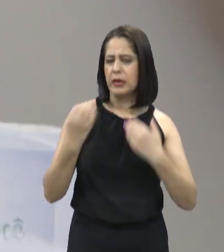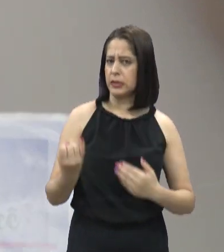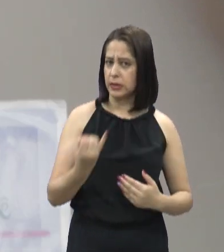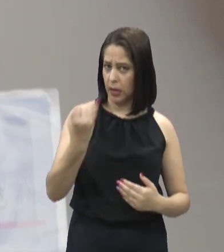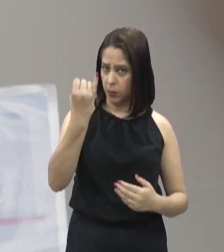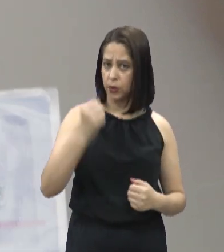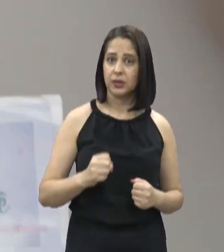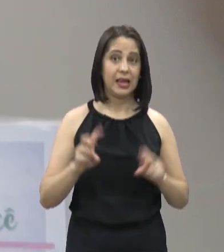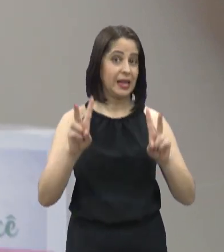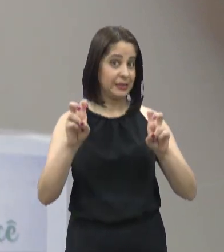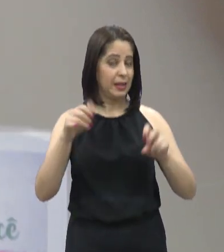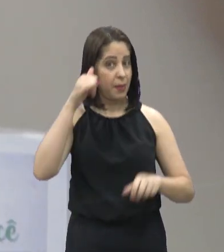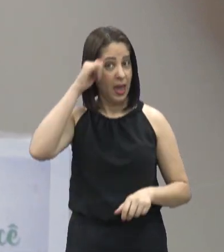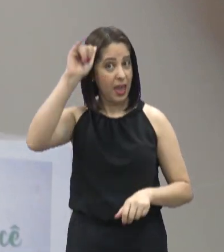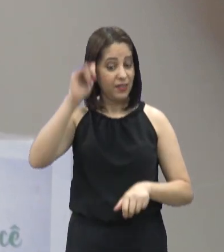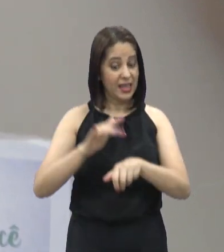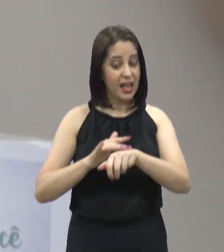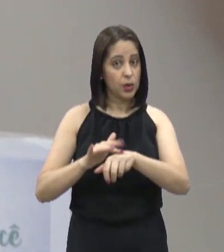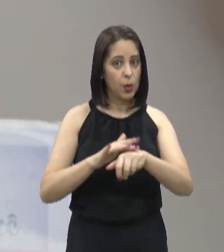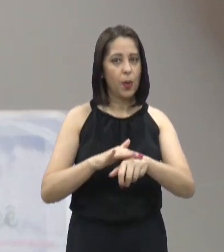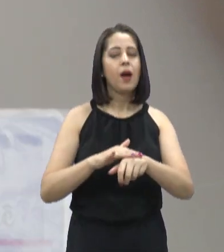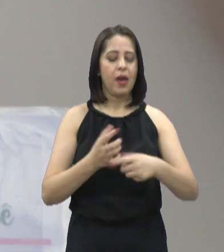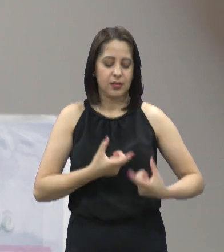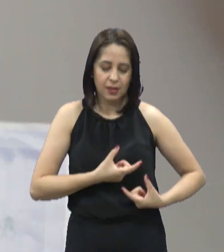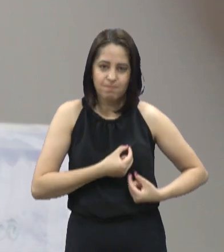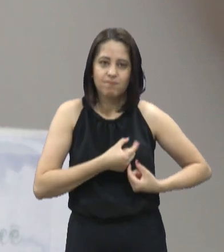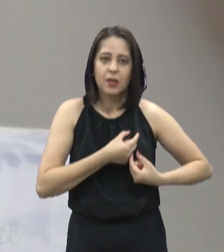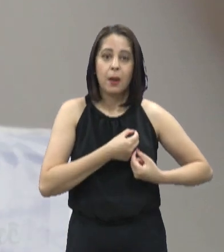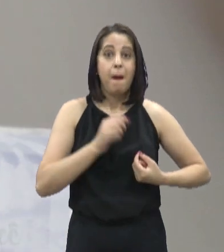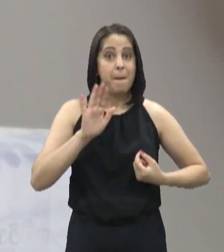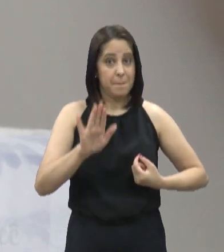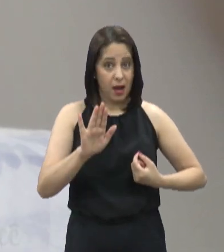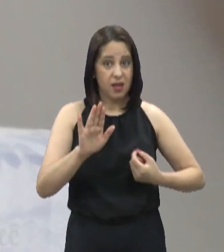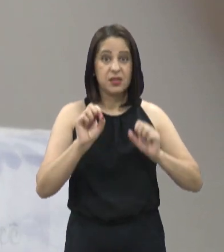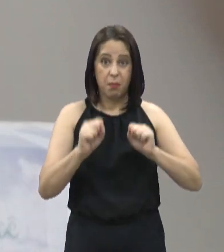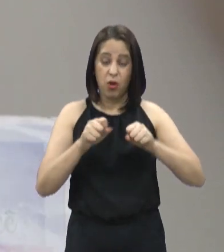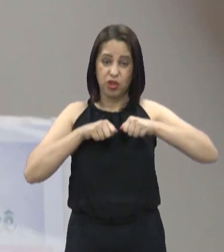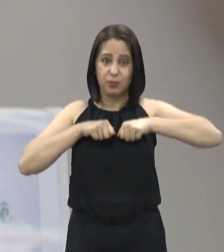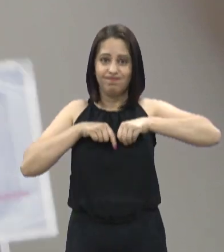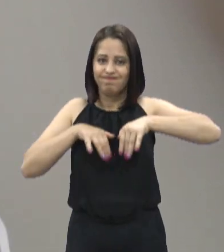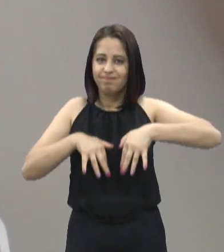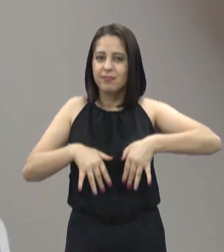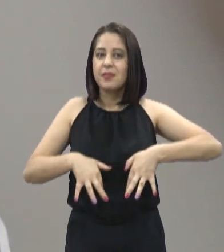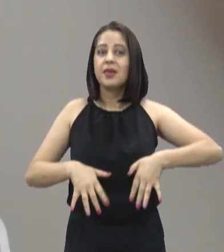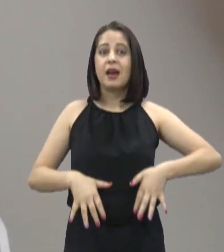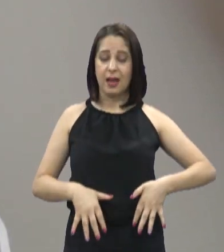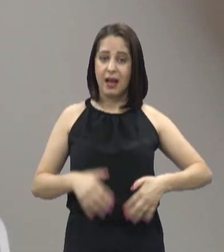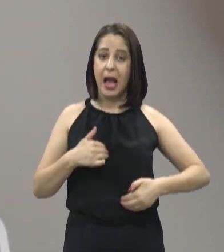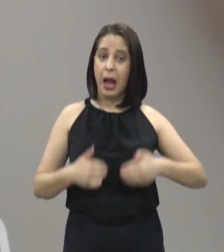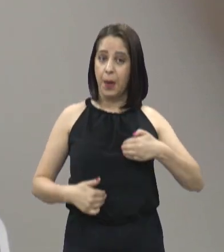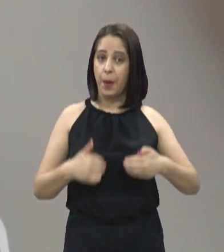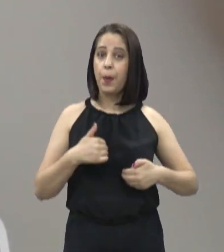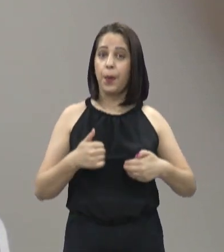importante sobre prevenção contra o câncer de mama. Porém, o câncer pode surgir em outras partes do corpo da